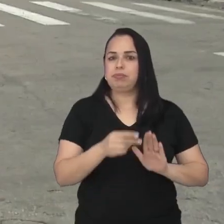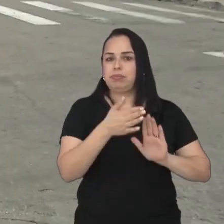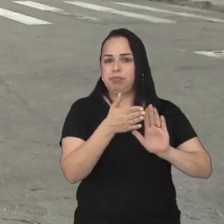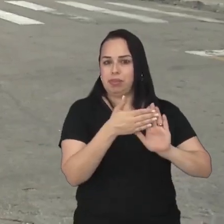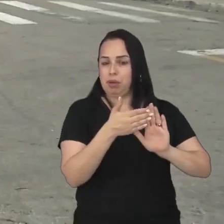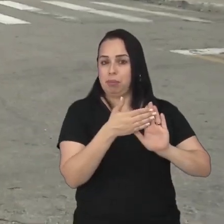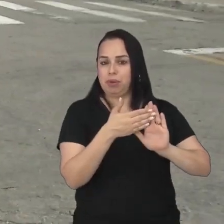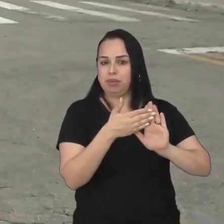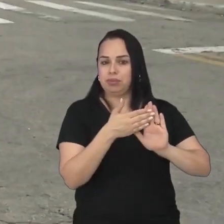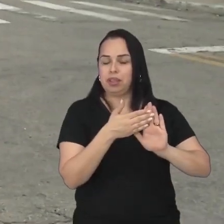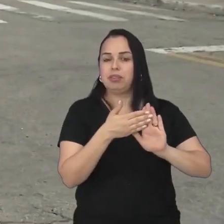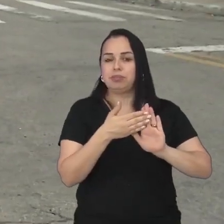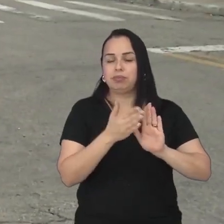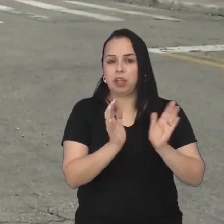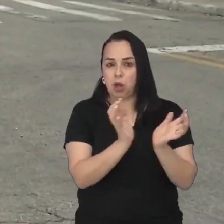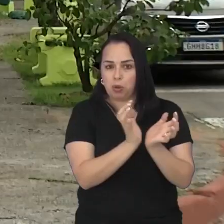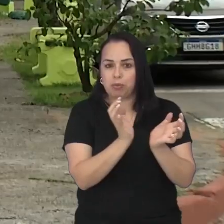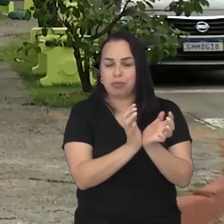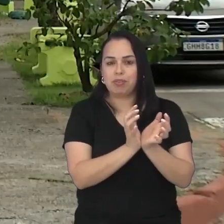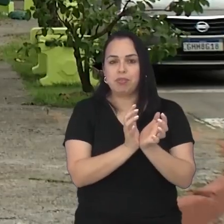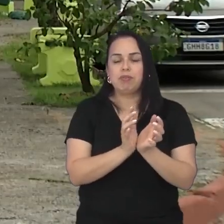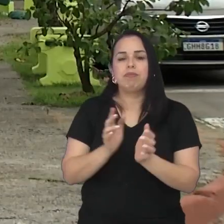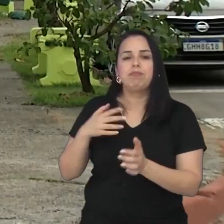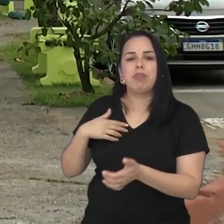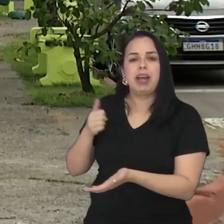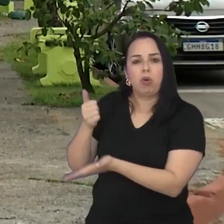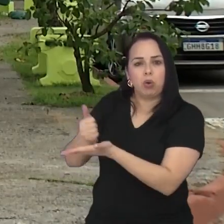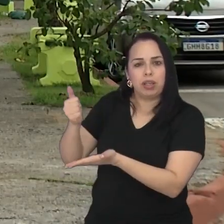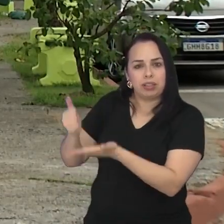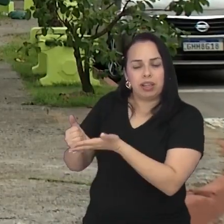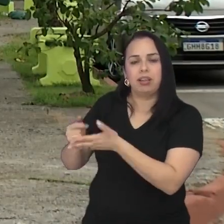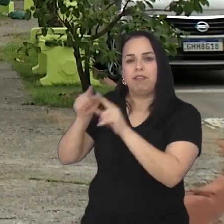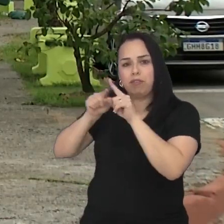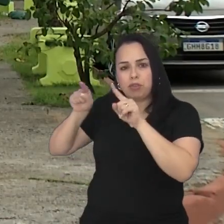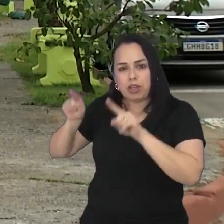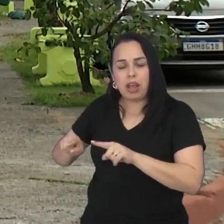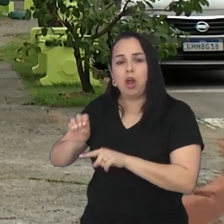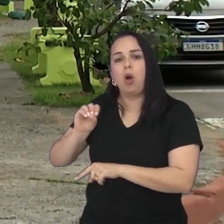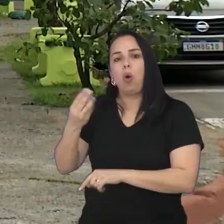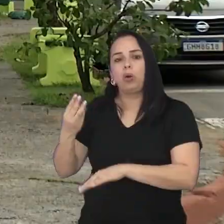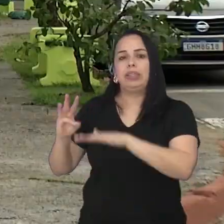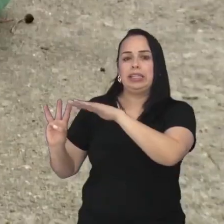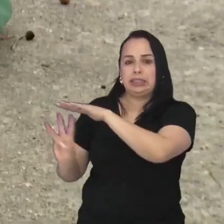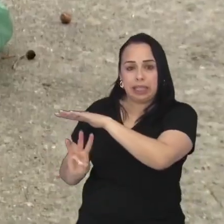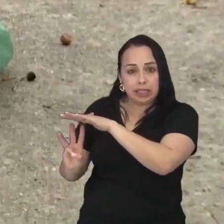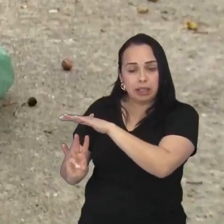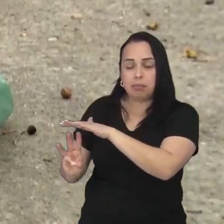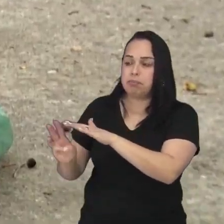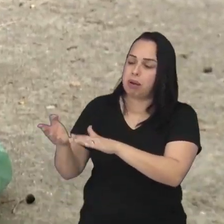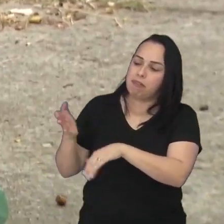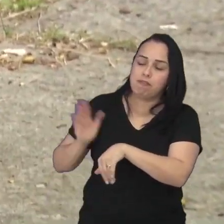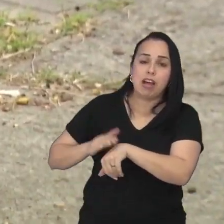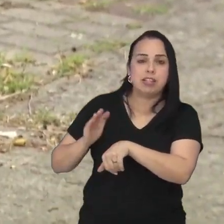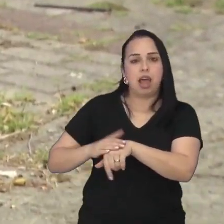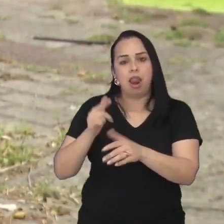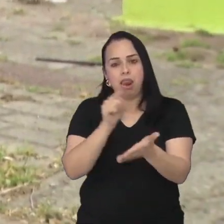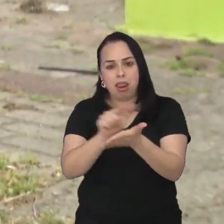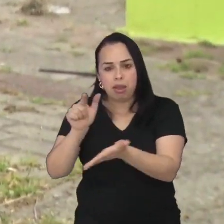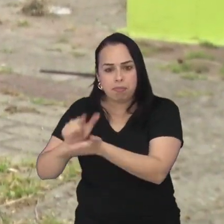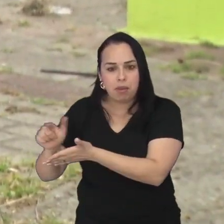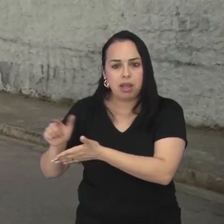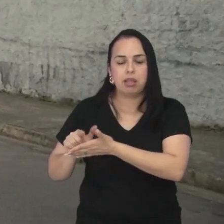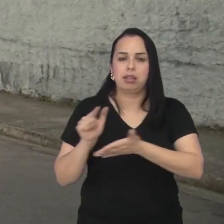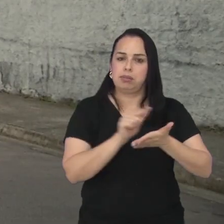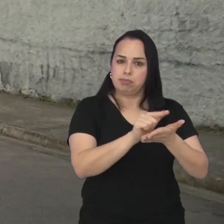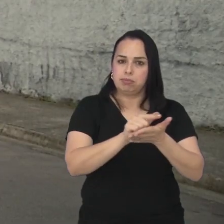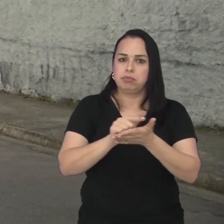essa frente de trabalho irá aproveitar servidores públicos de carreira ou terceirizados para a execução de tarefas,